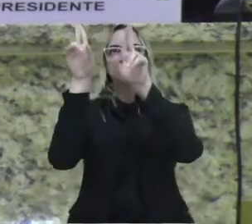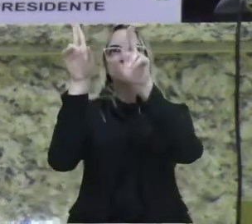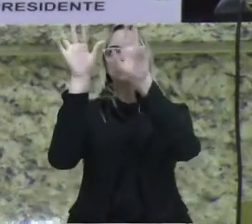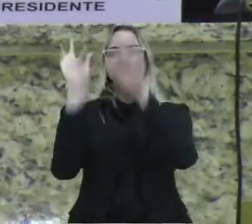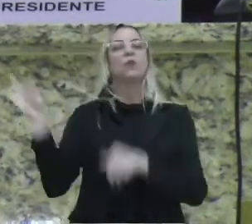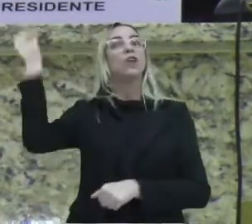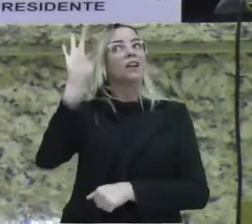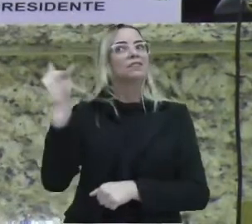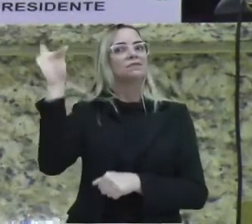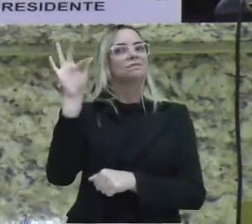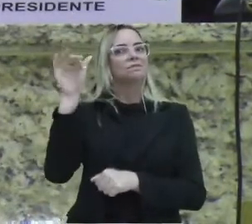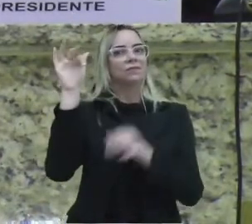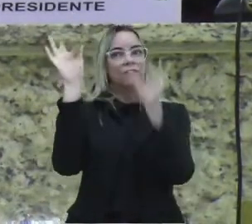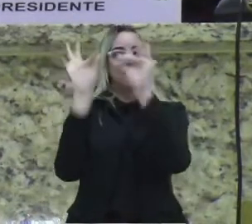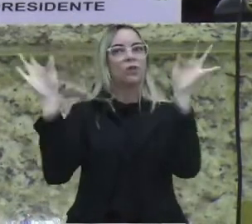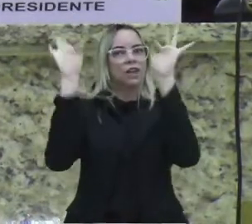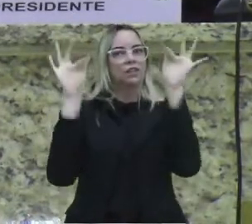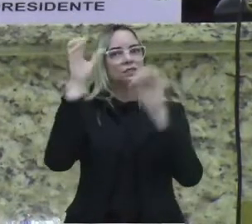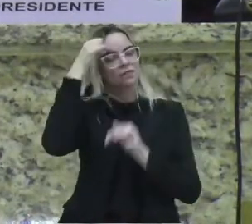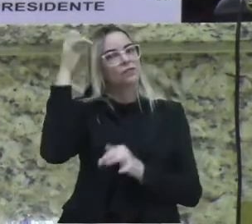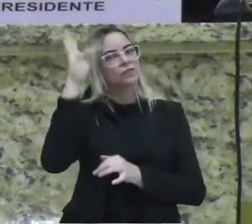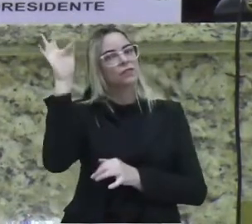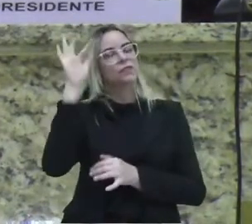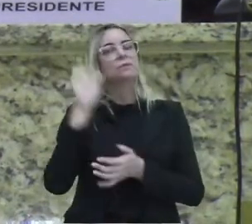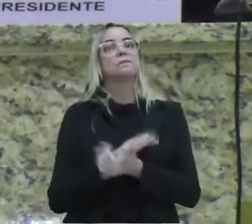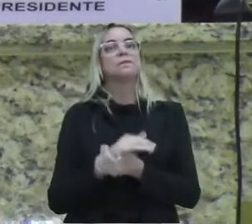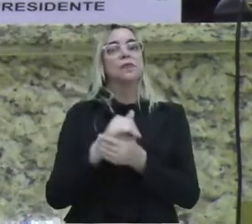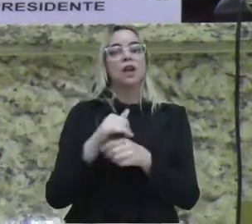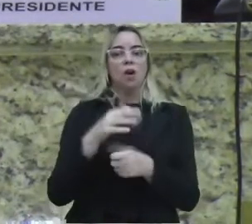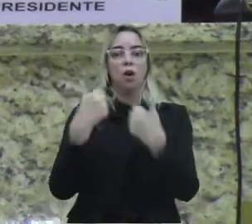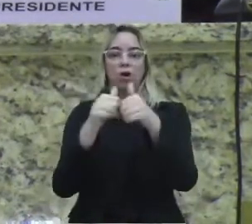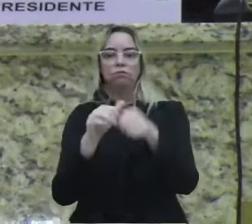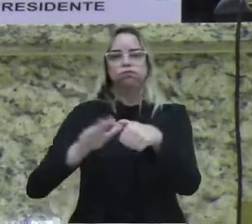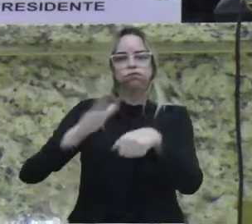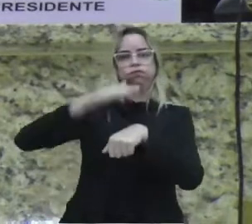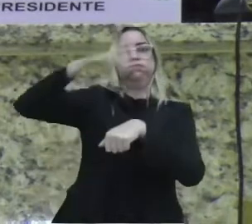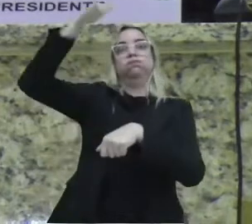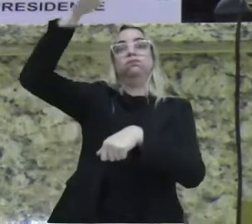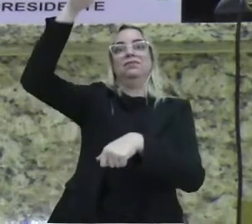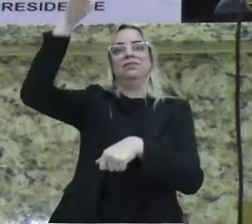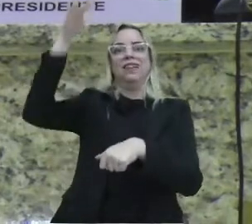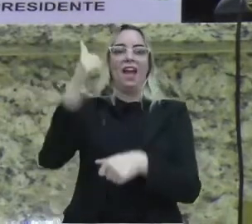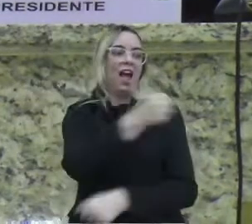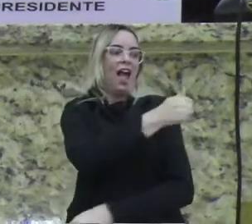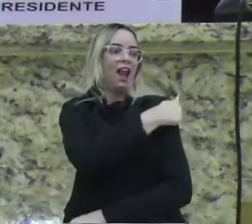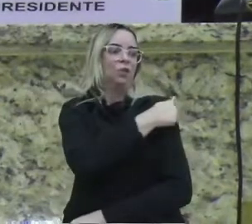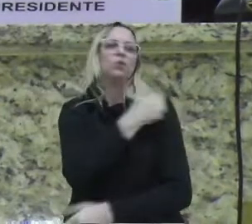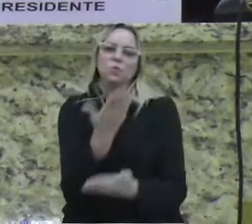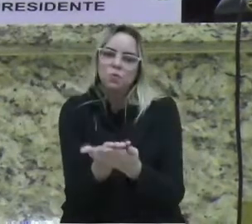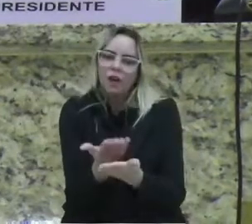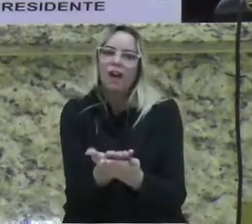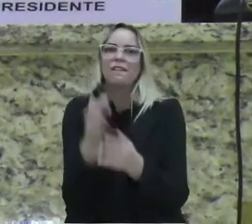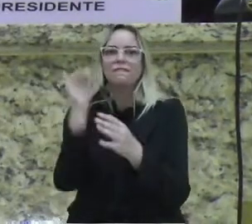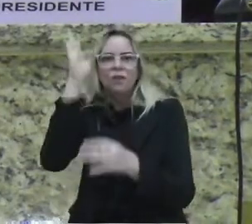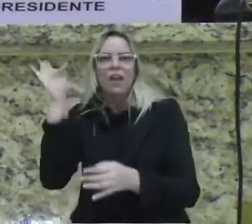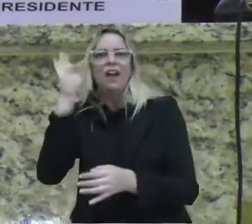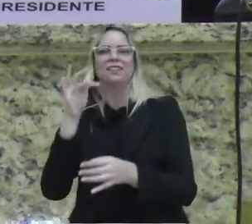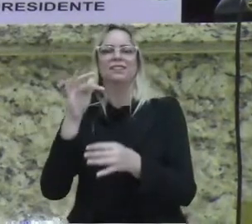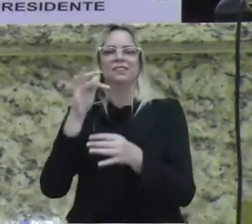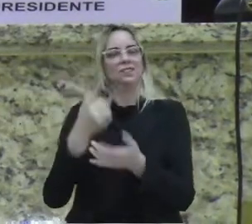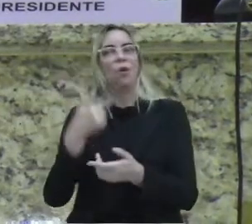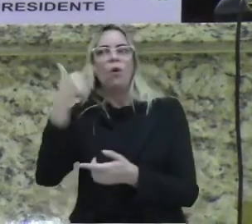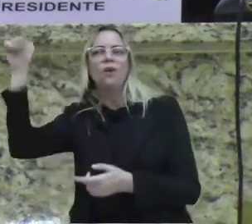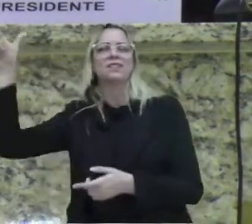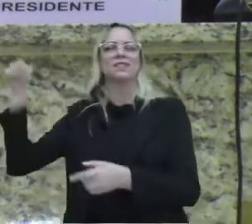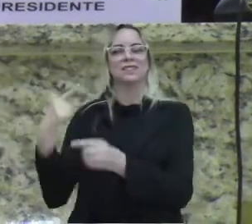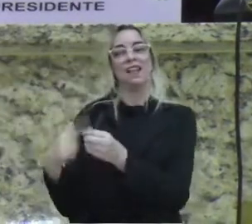que tem aumentado, e eu digo aumentado graças a Deus, porque é sinal de que está tendo mais gente estudando, procurando se